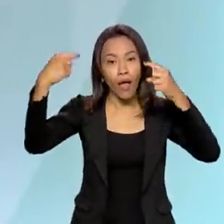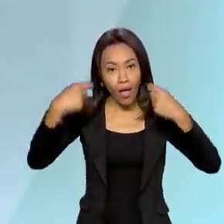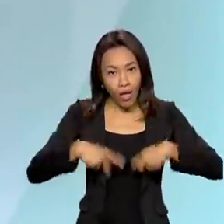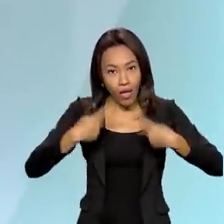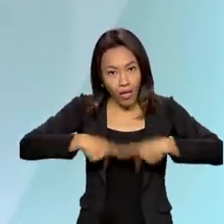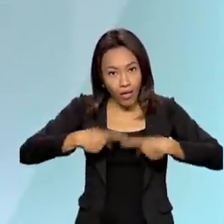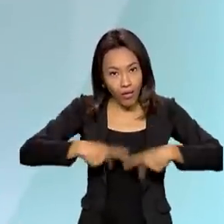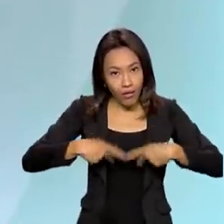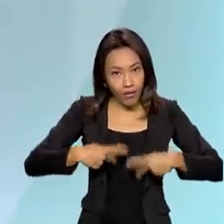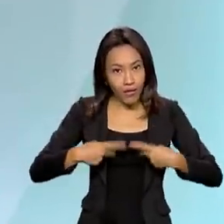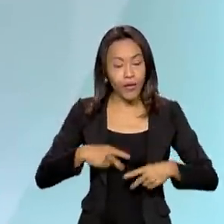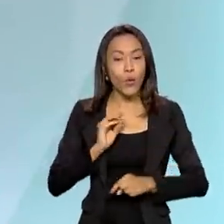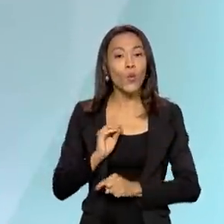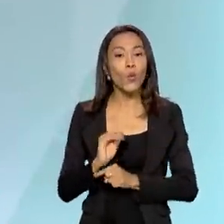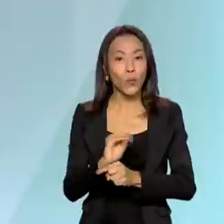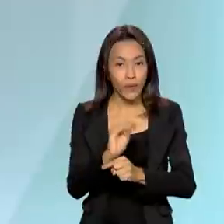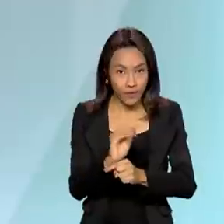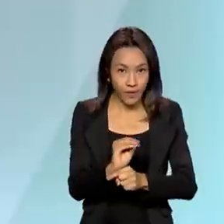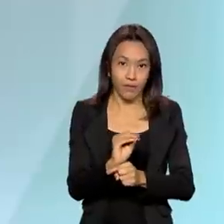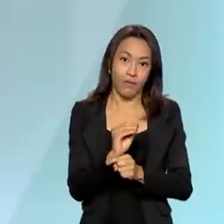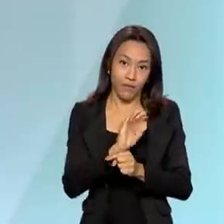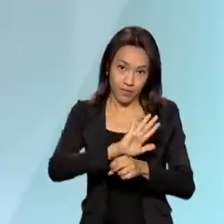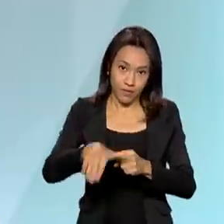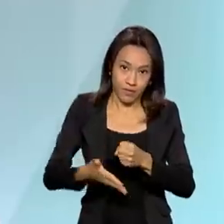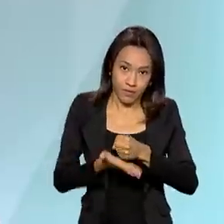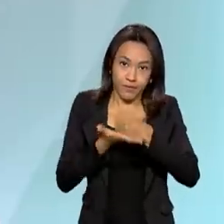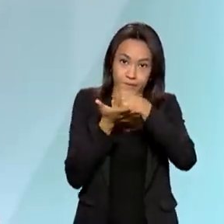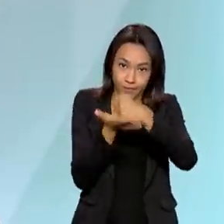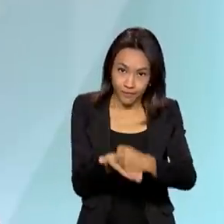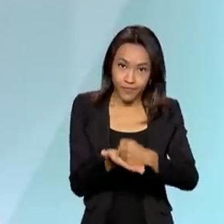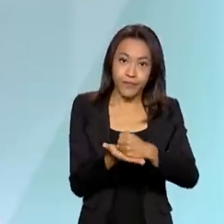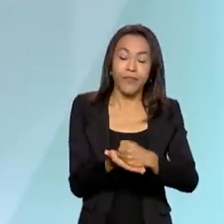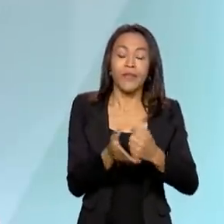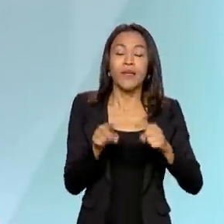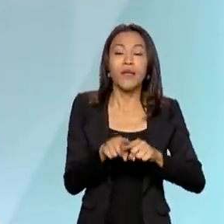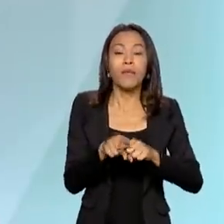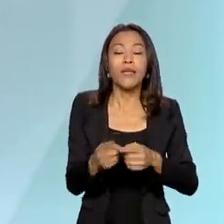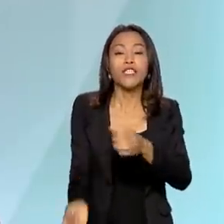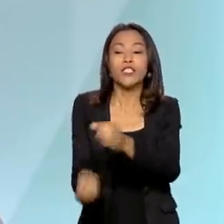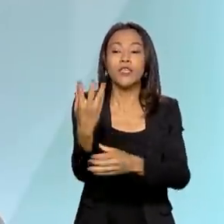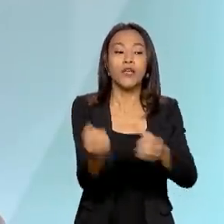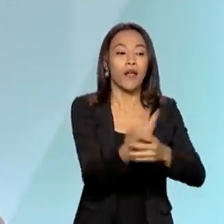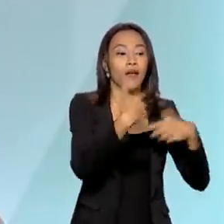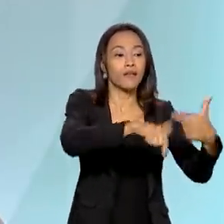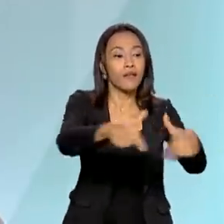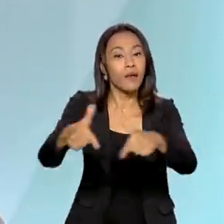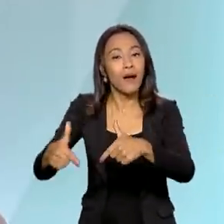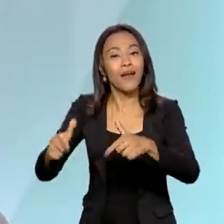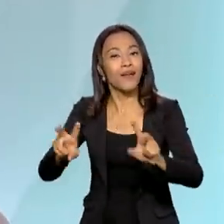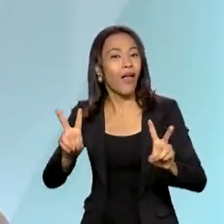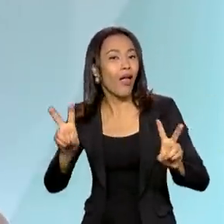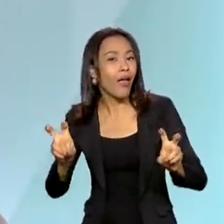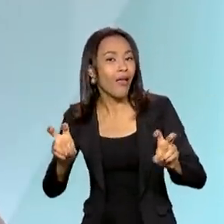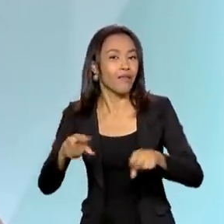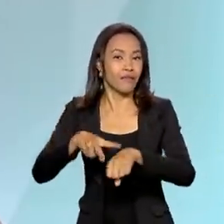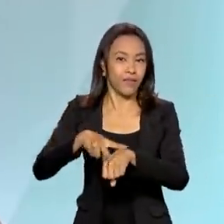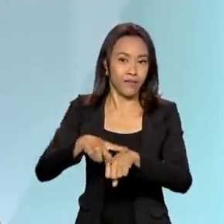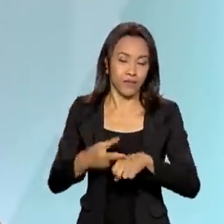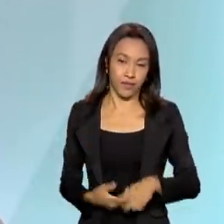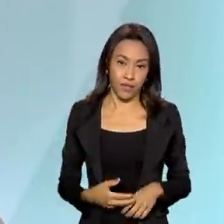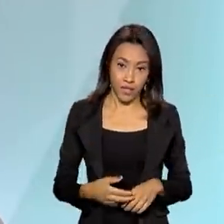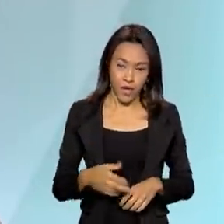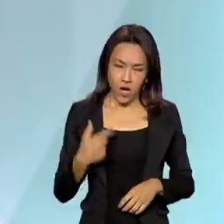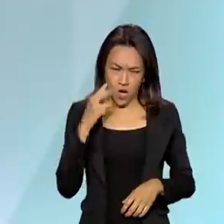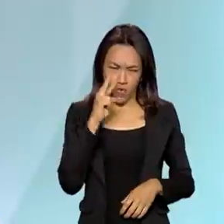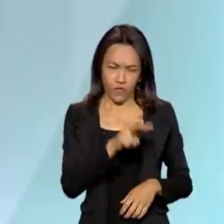economia crescer na direção do verde, a sua economia gerar emprego verde. Durante a Conferência do Clima, eu vi esses desafios. Alguns